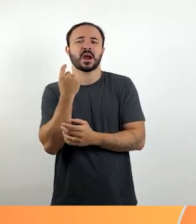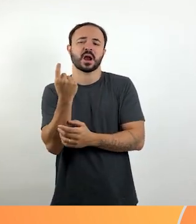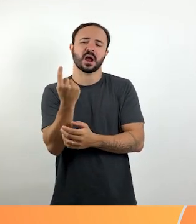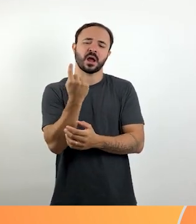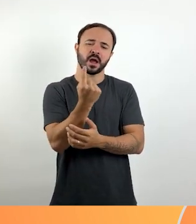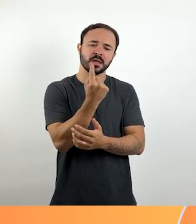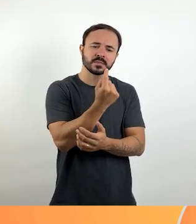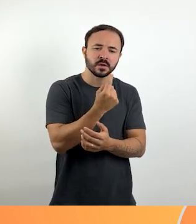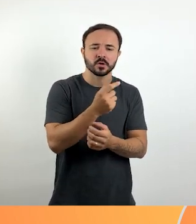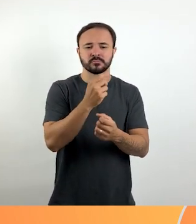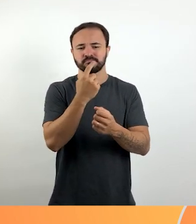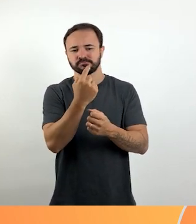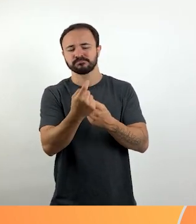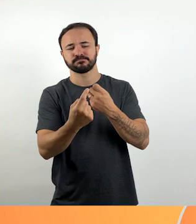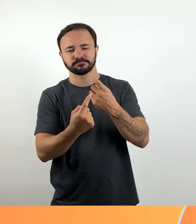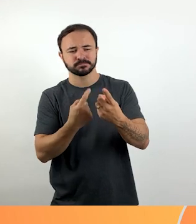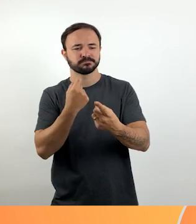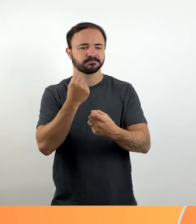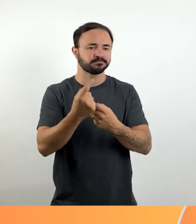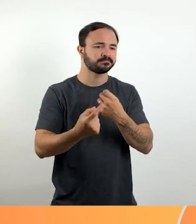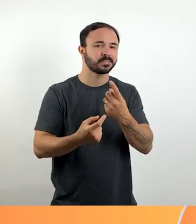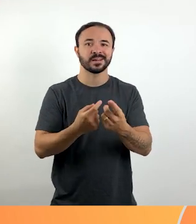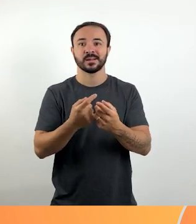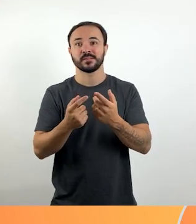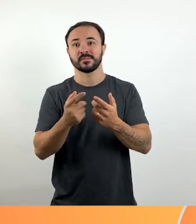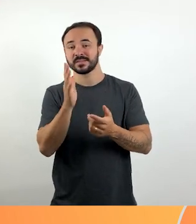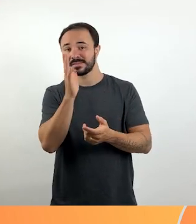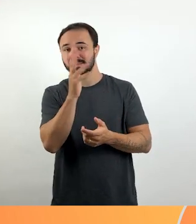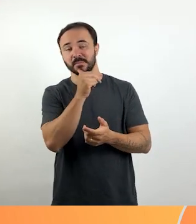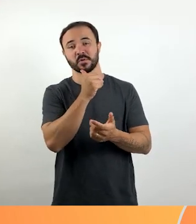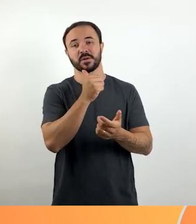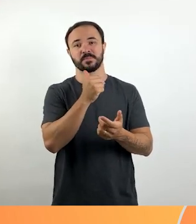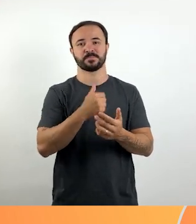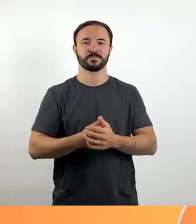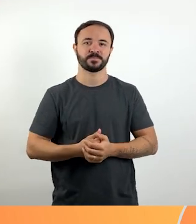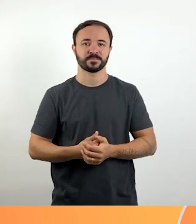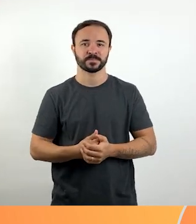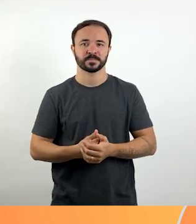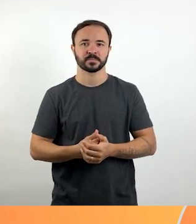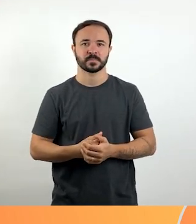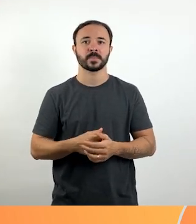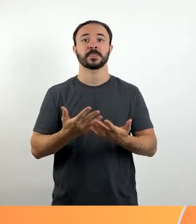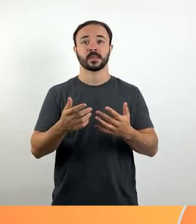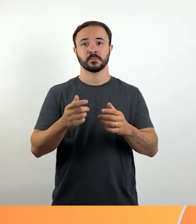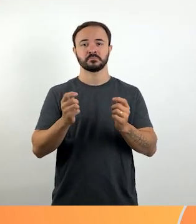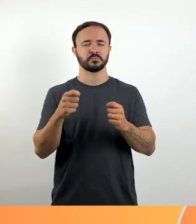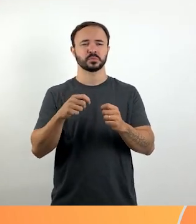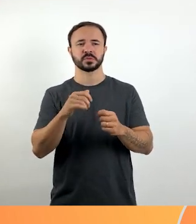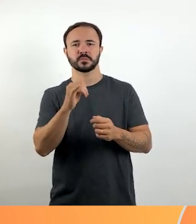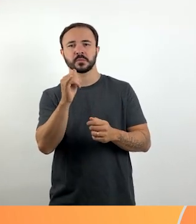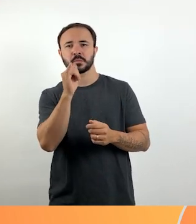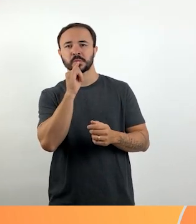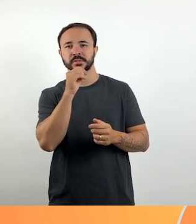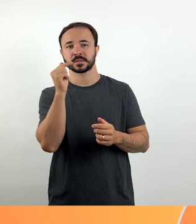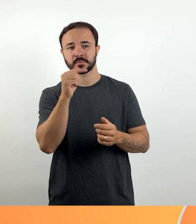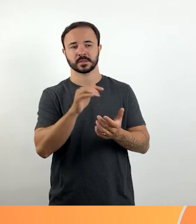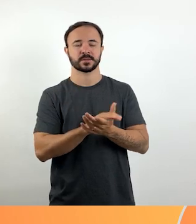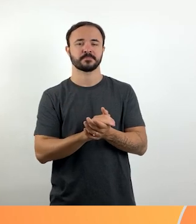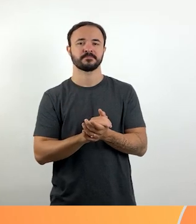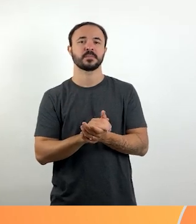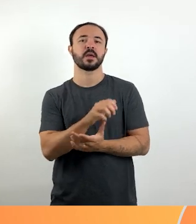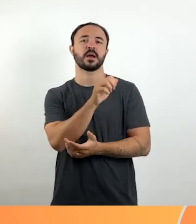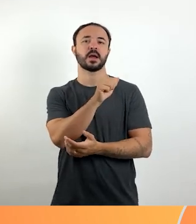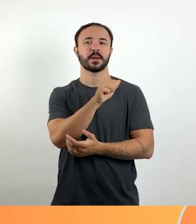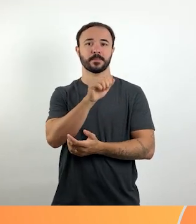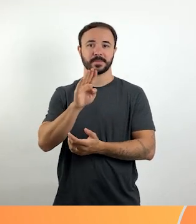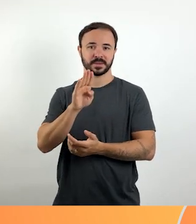bem inviável. E o que é que eu posso escrever aqui? Olha só, esse número aqui, AB, nós já vimos